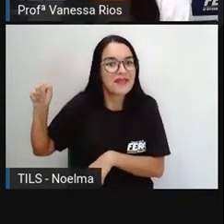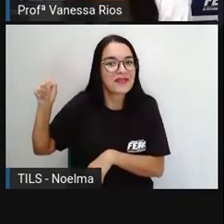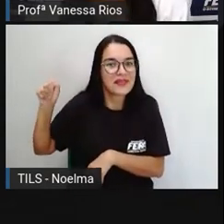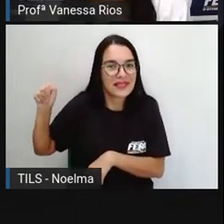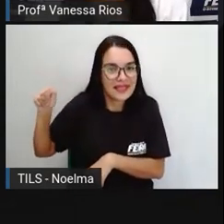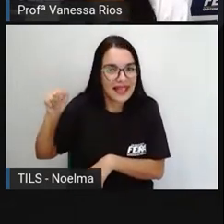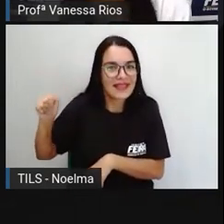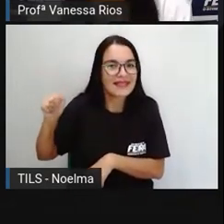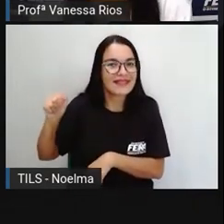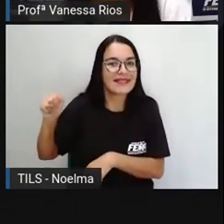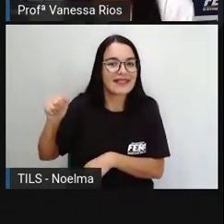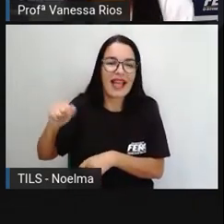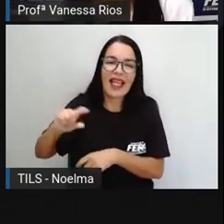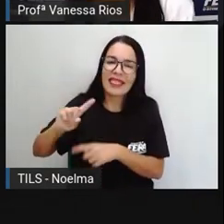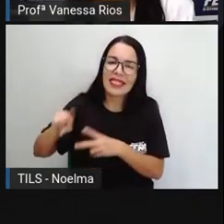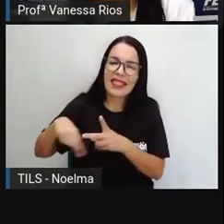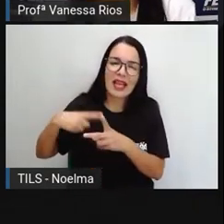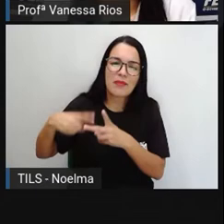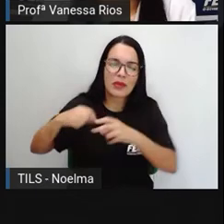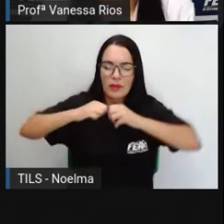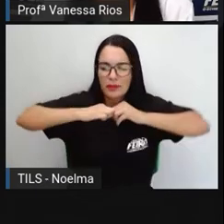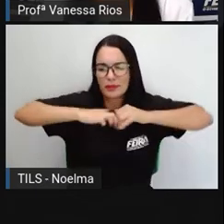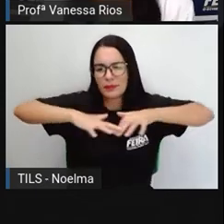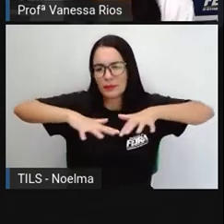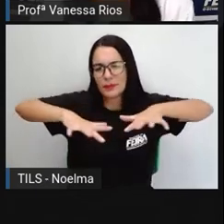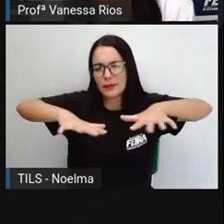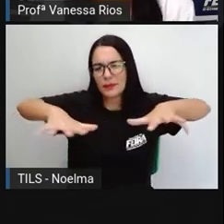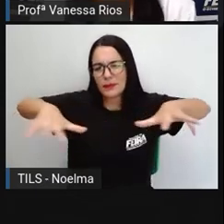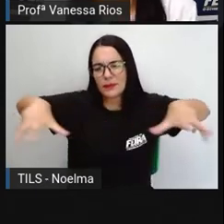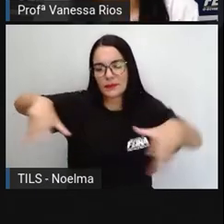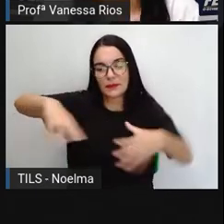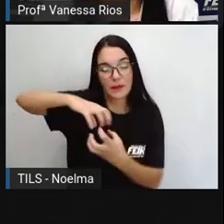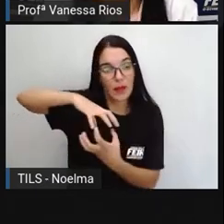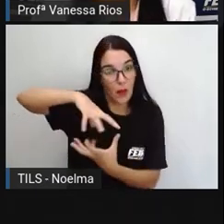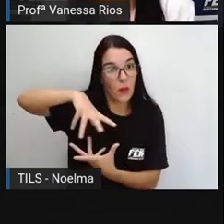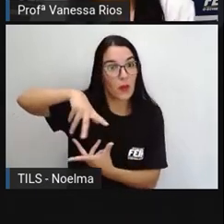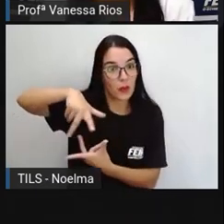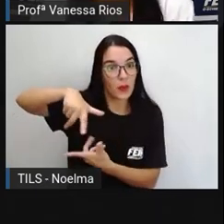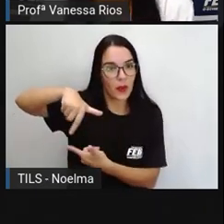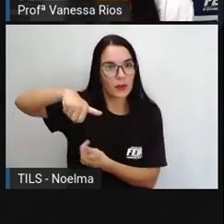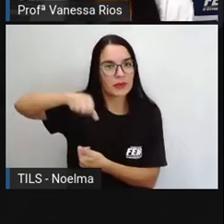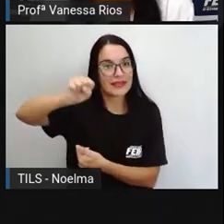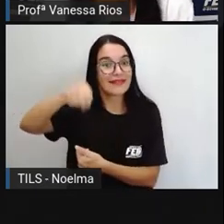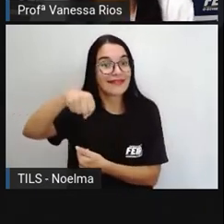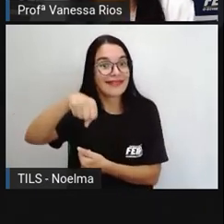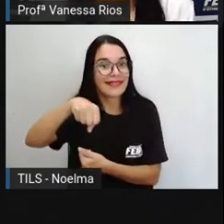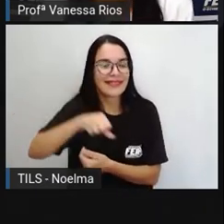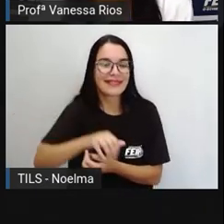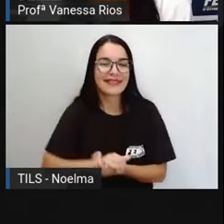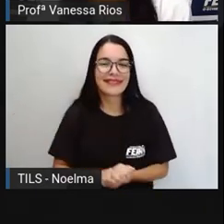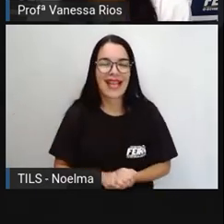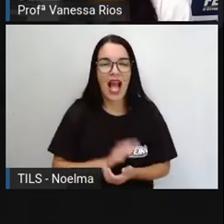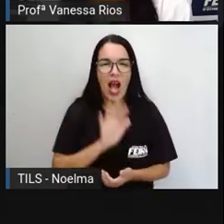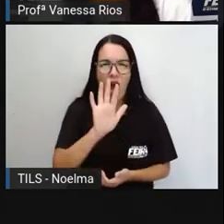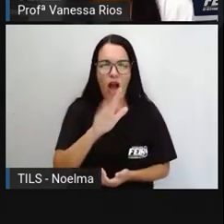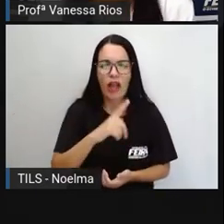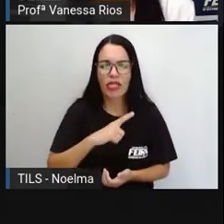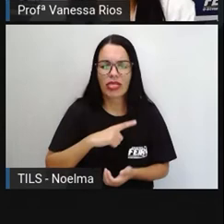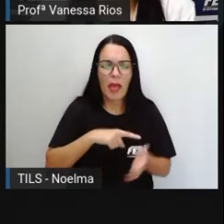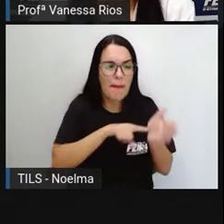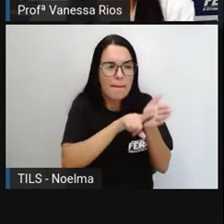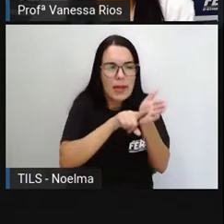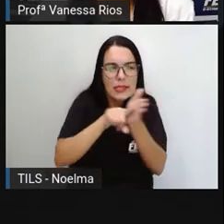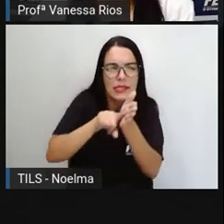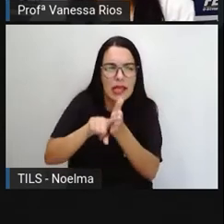um lugar para outro, né? As pesquisas, os historiadores, os arqueólogos observam, né,